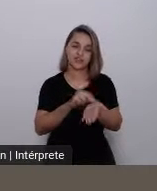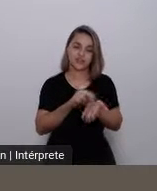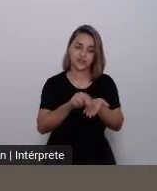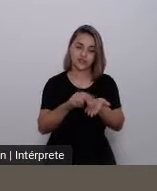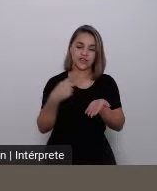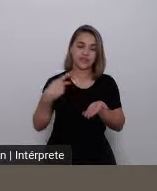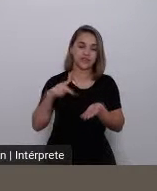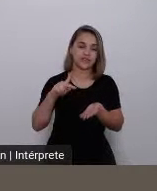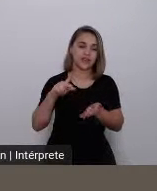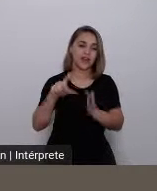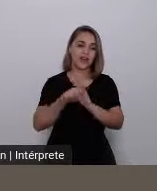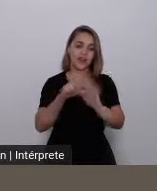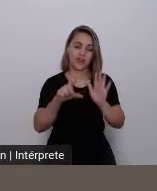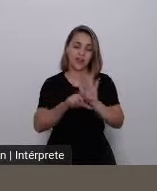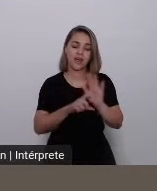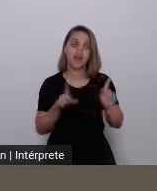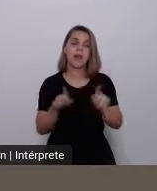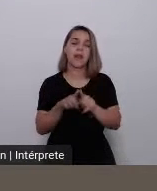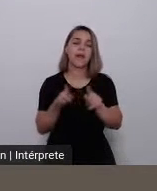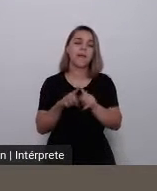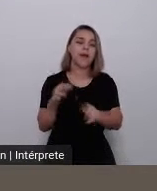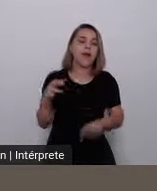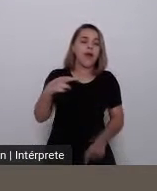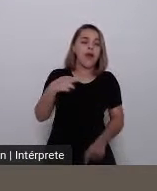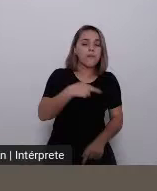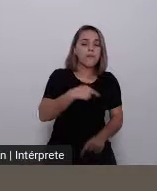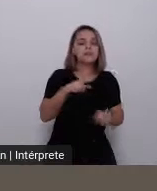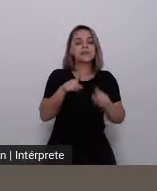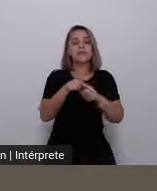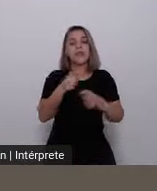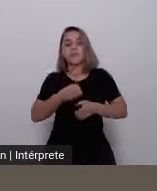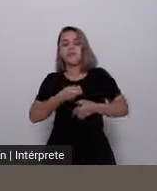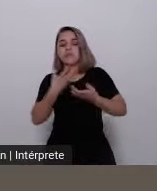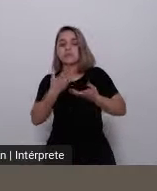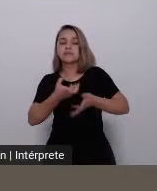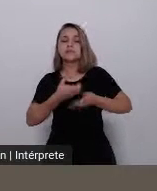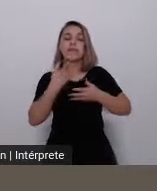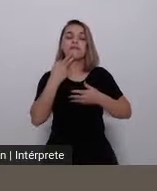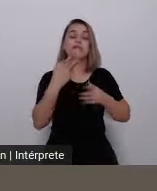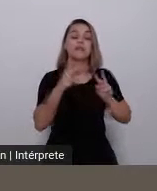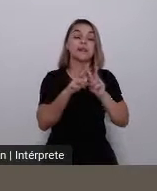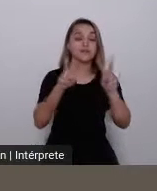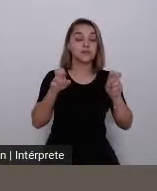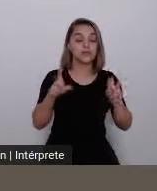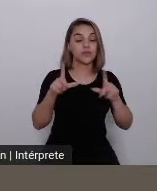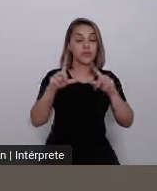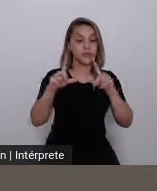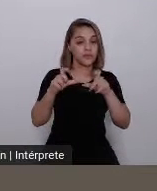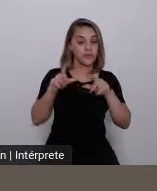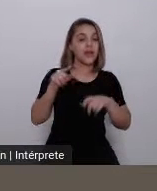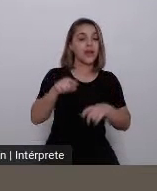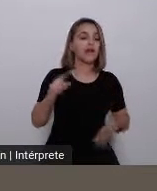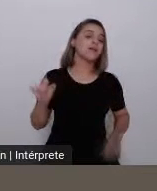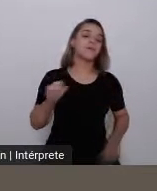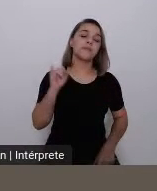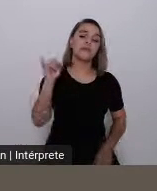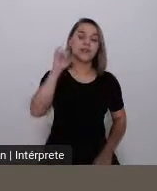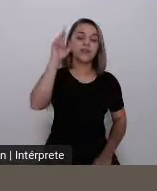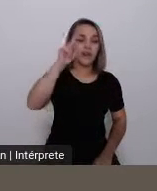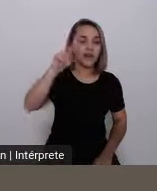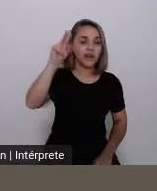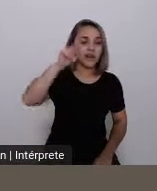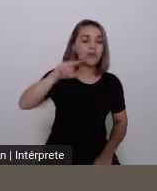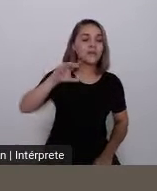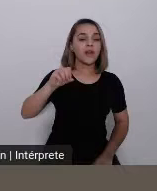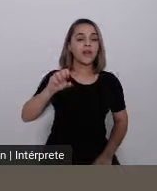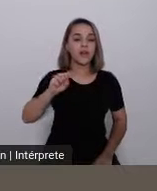romances e poesias que ele escreve, que mencionam a fotografia, eu acho importante lembrar que o Oswald já experimentava